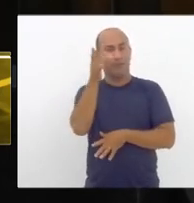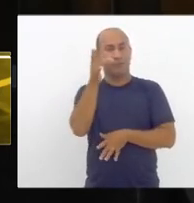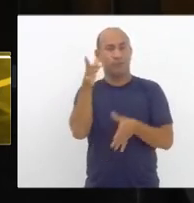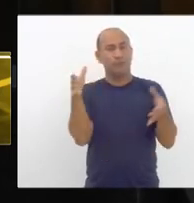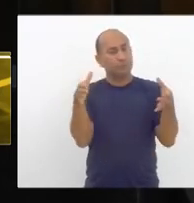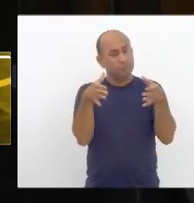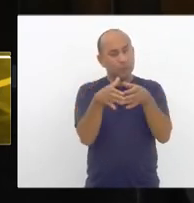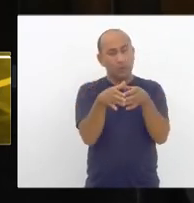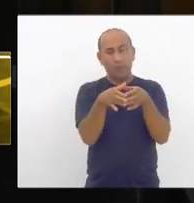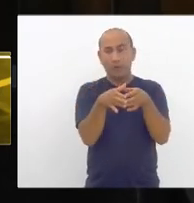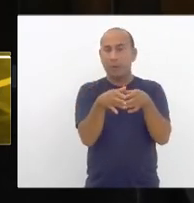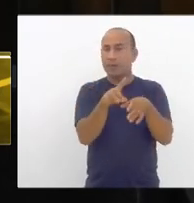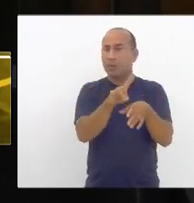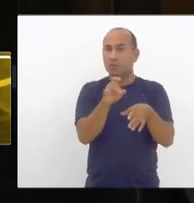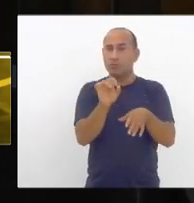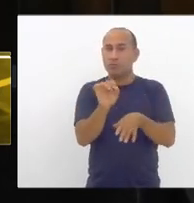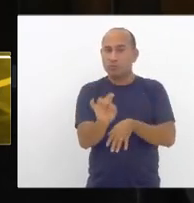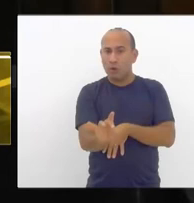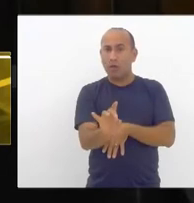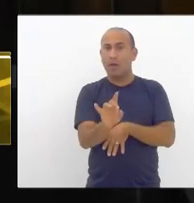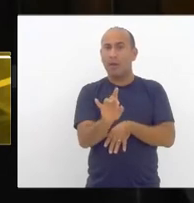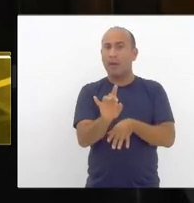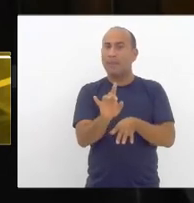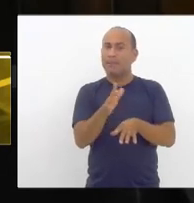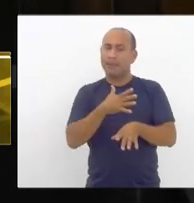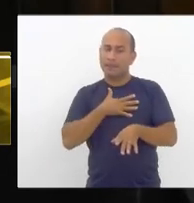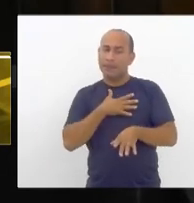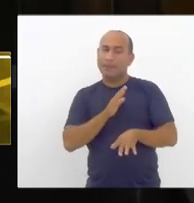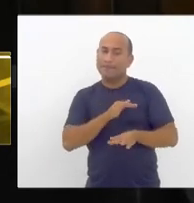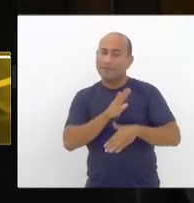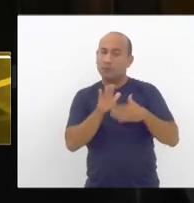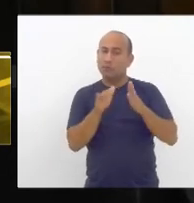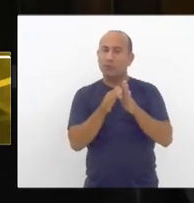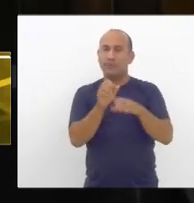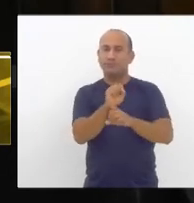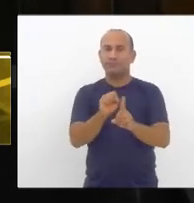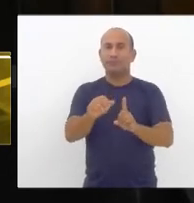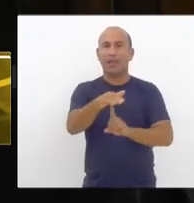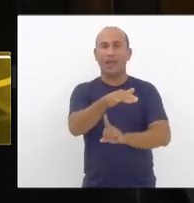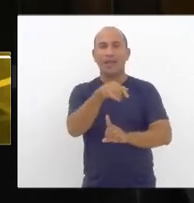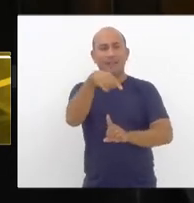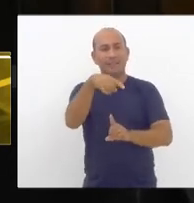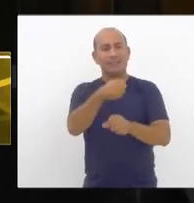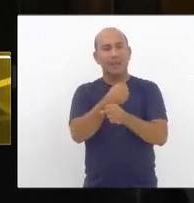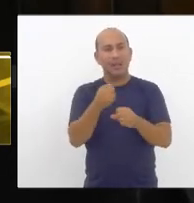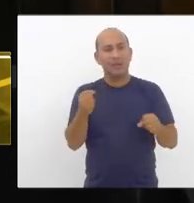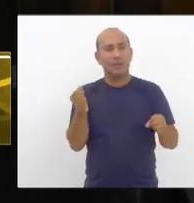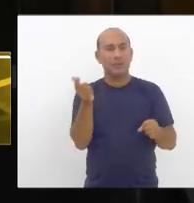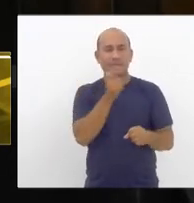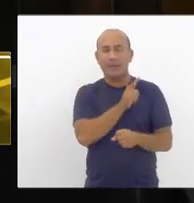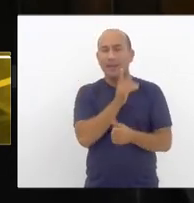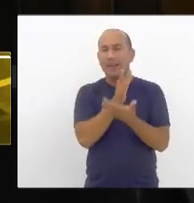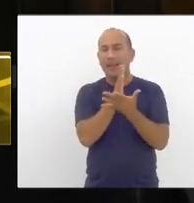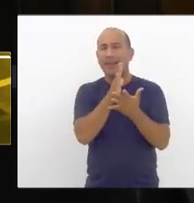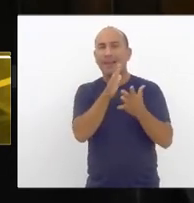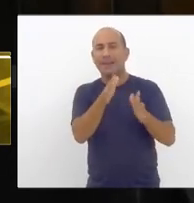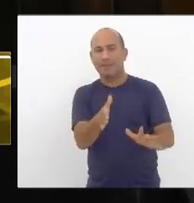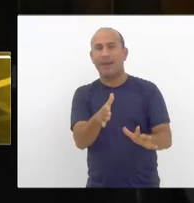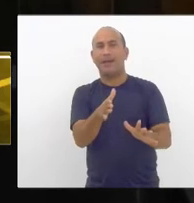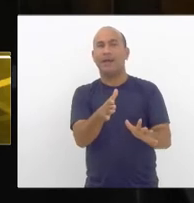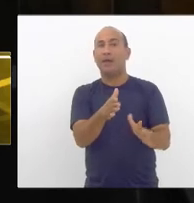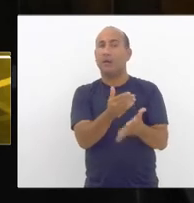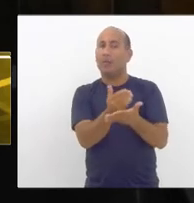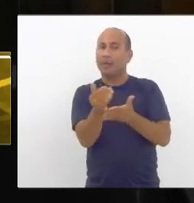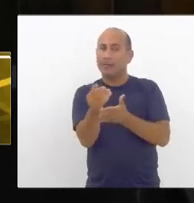não só mais para todas as sociedades a gente esse ano consegue encerrar esse círculo que começa em